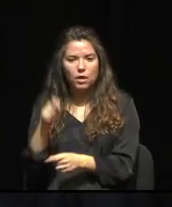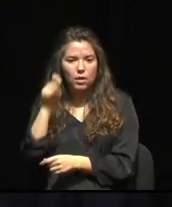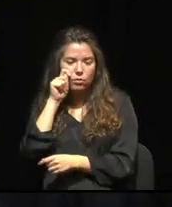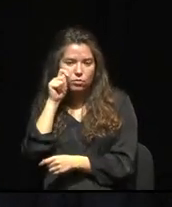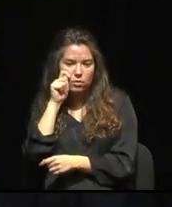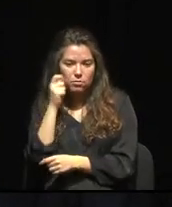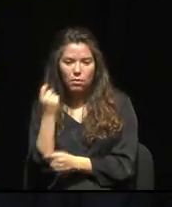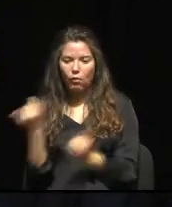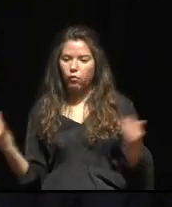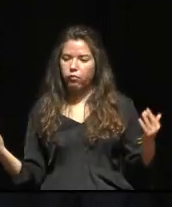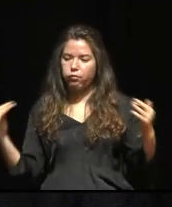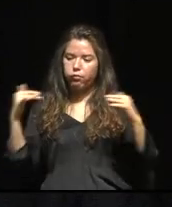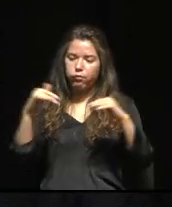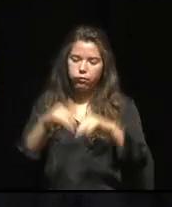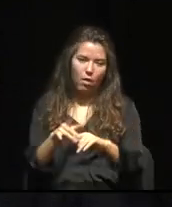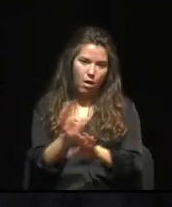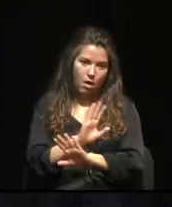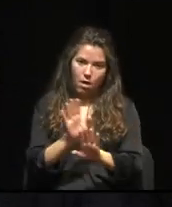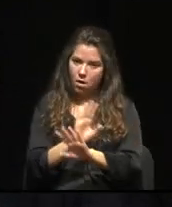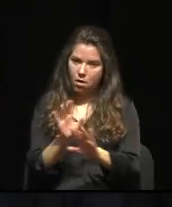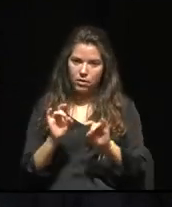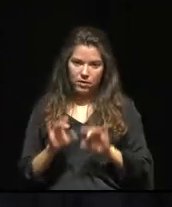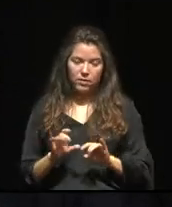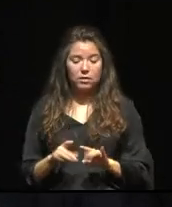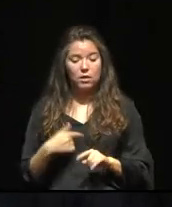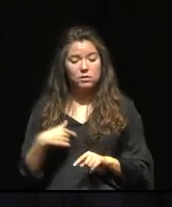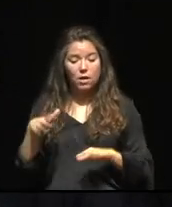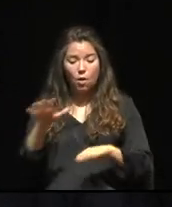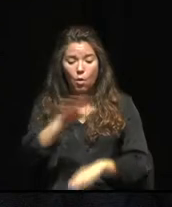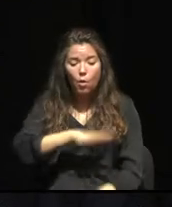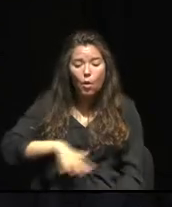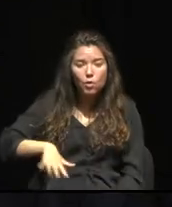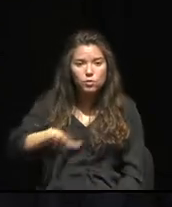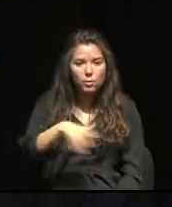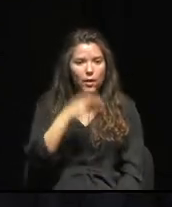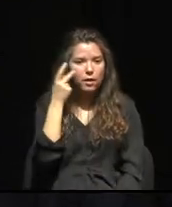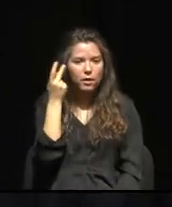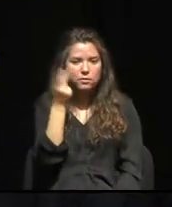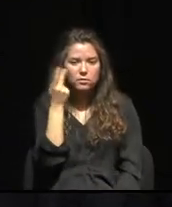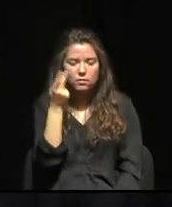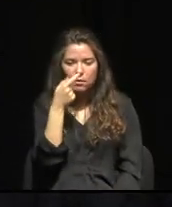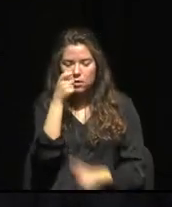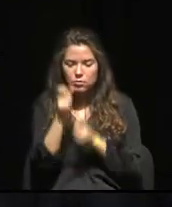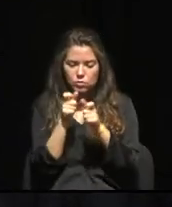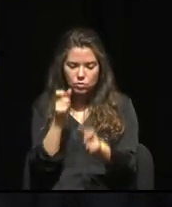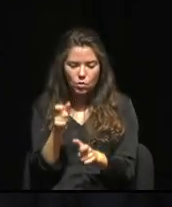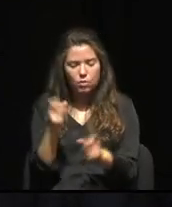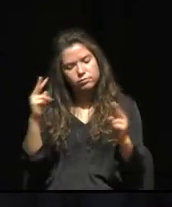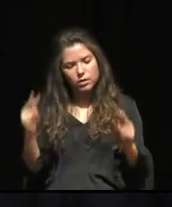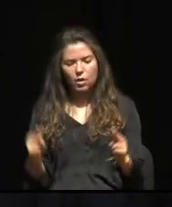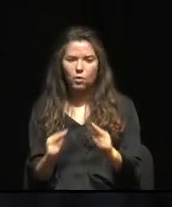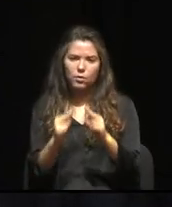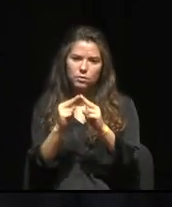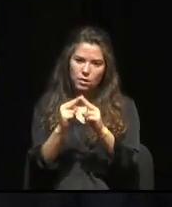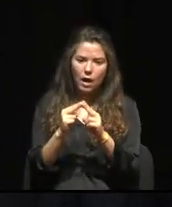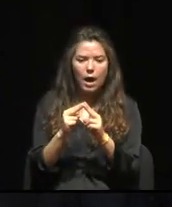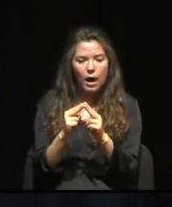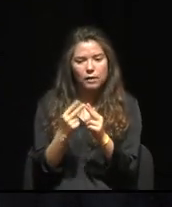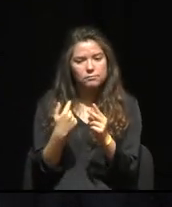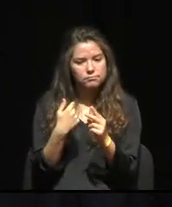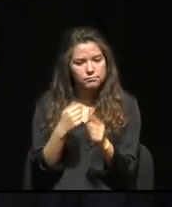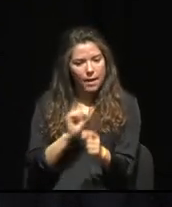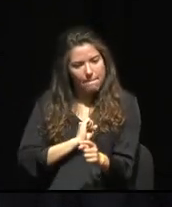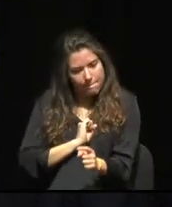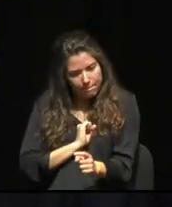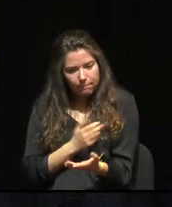Torn numa atração turística este deve ser um espaço que deve ser vivido pelas pessoas para se encontrarem tomarem o espaço como